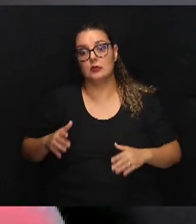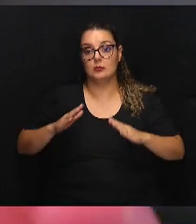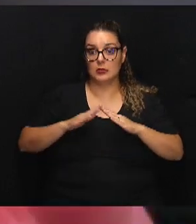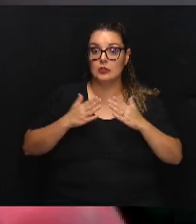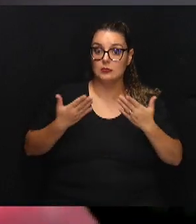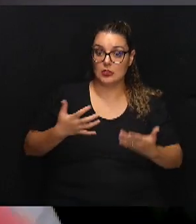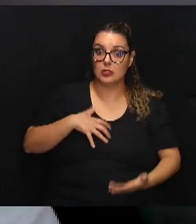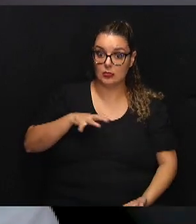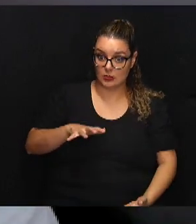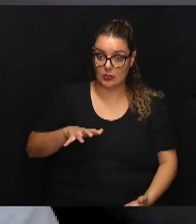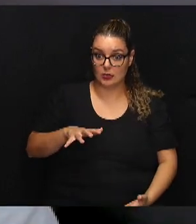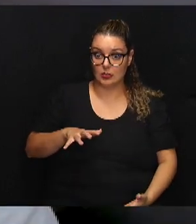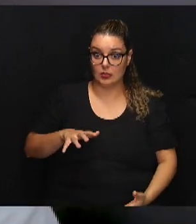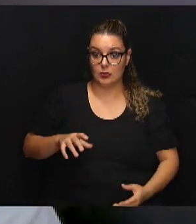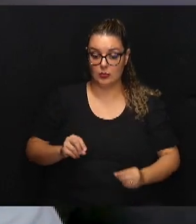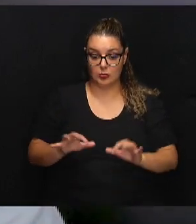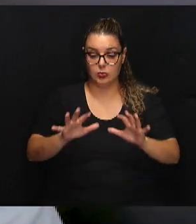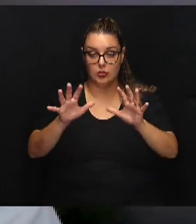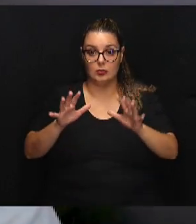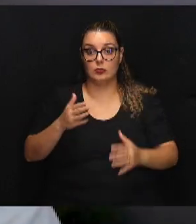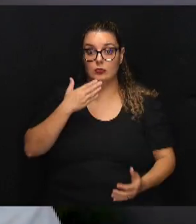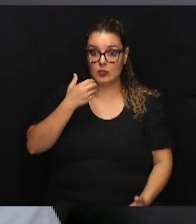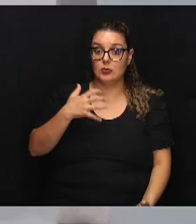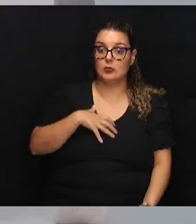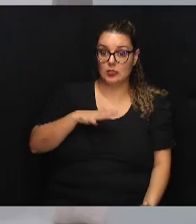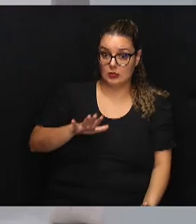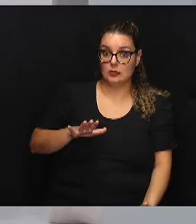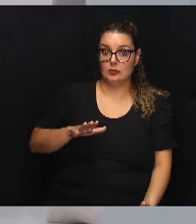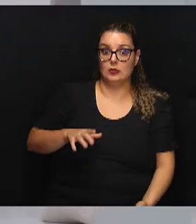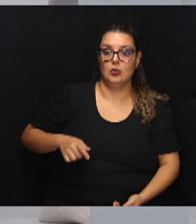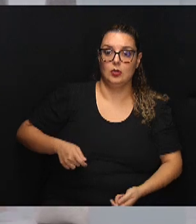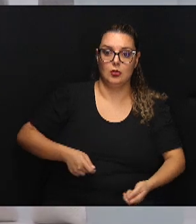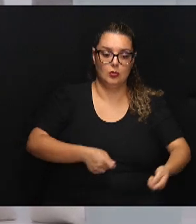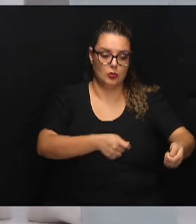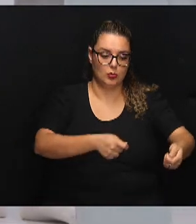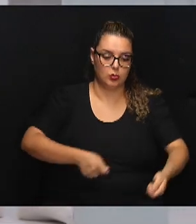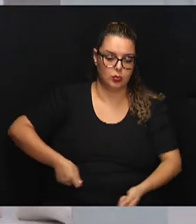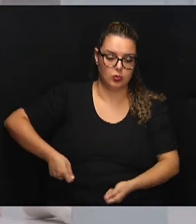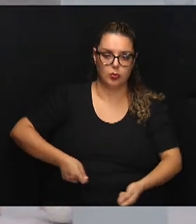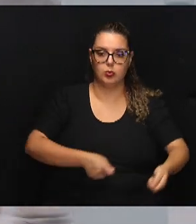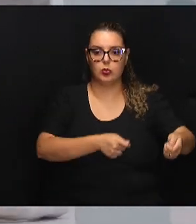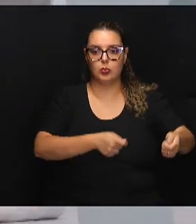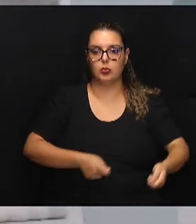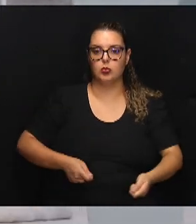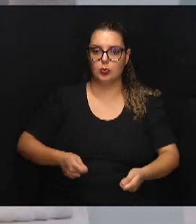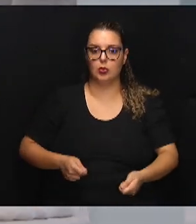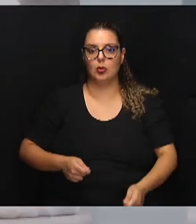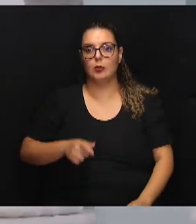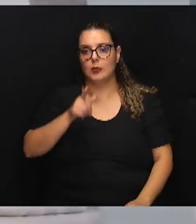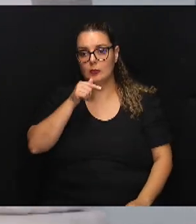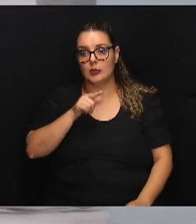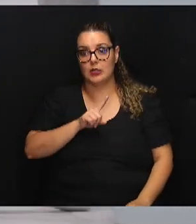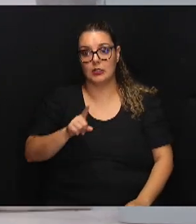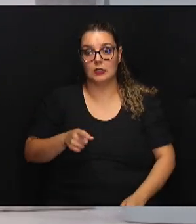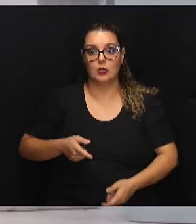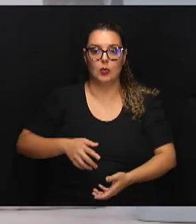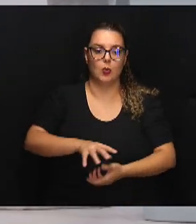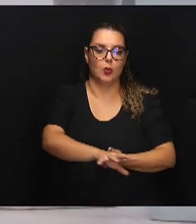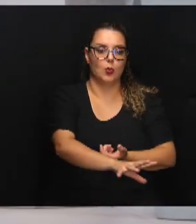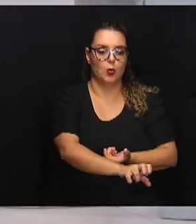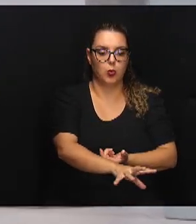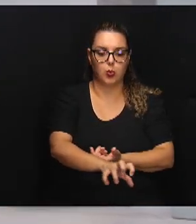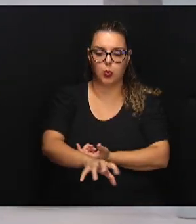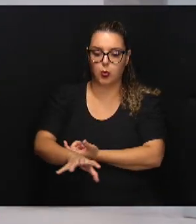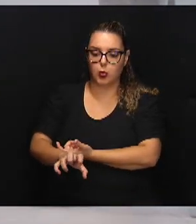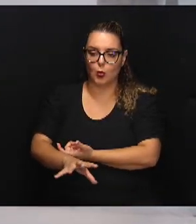situação que pó não suba, talvez uma das melhores condutas seja passar pano úmido no chão e nos móveis, ao invés de usar aspirador nessas situações, né?